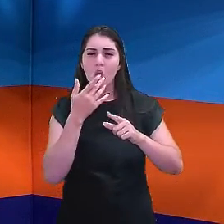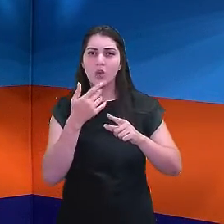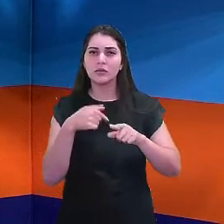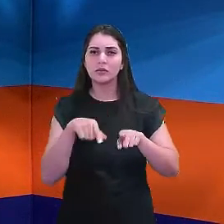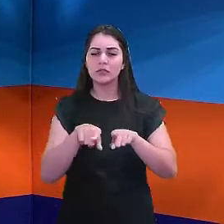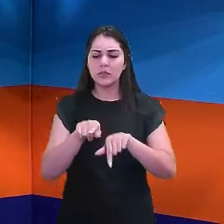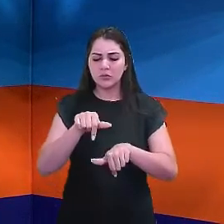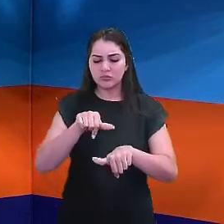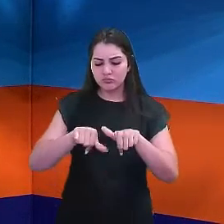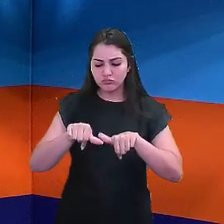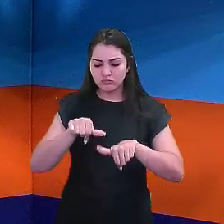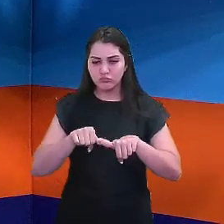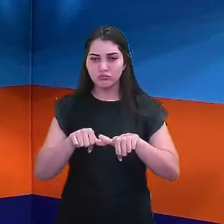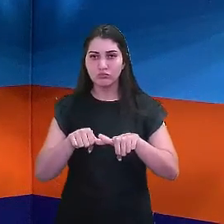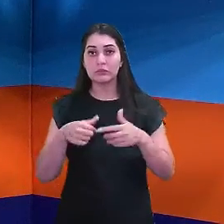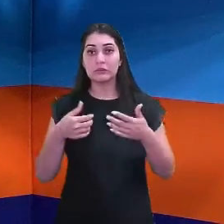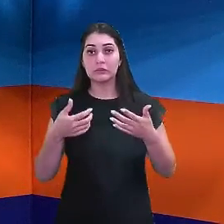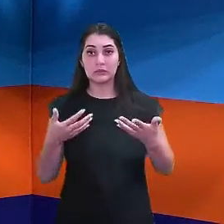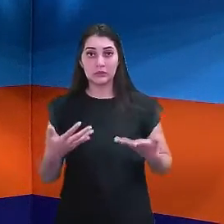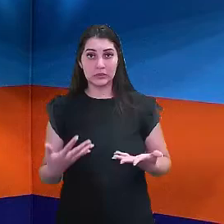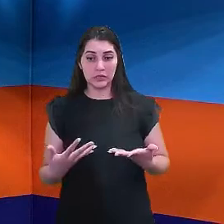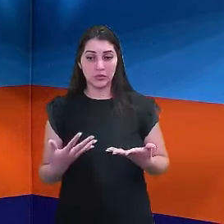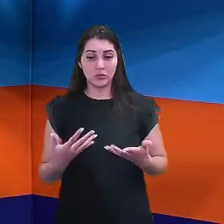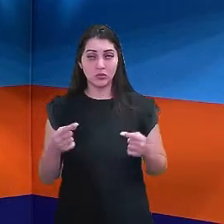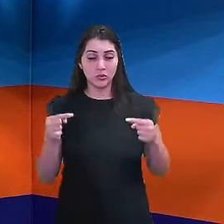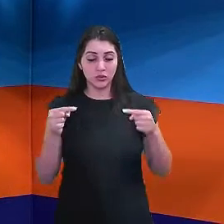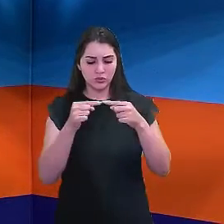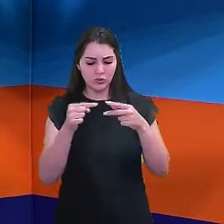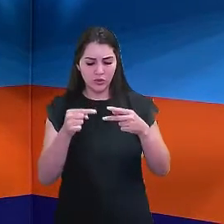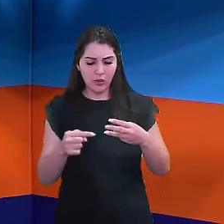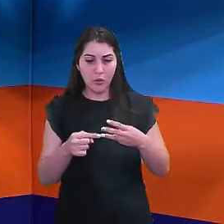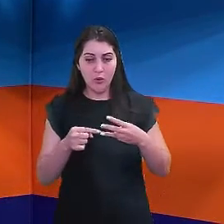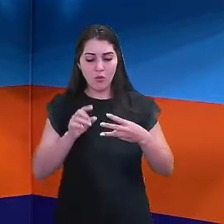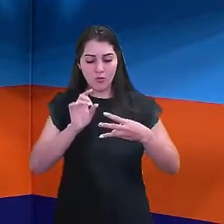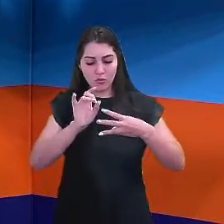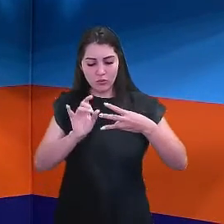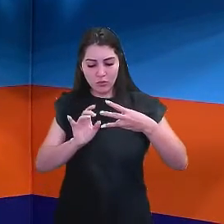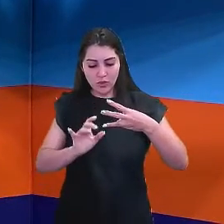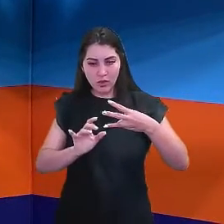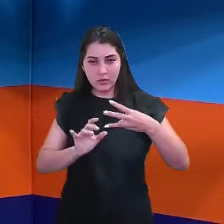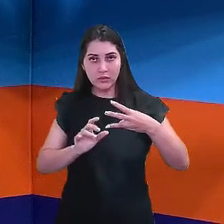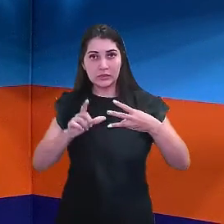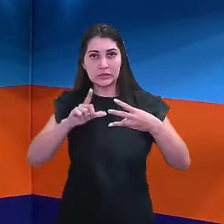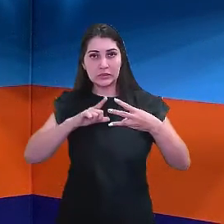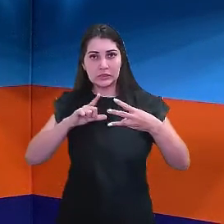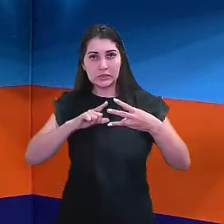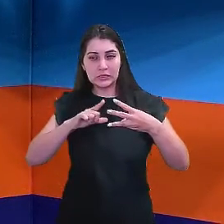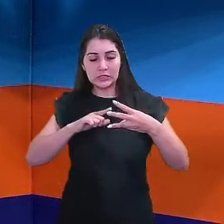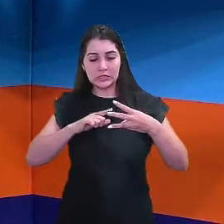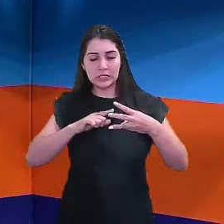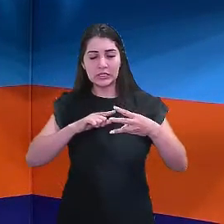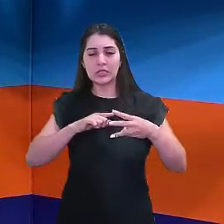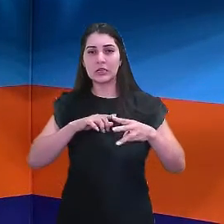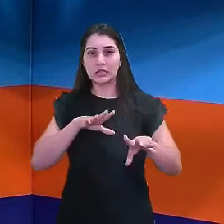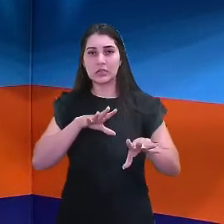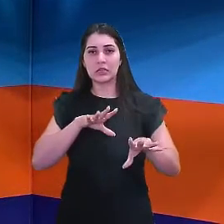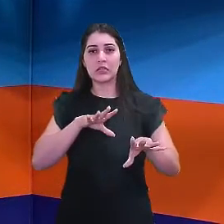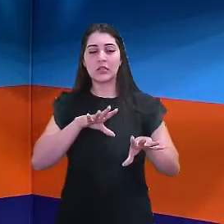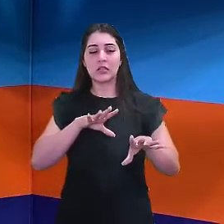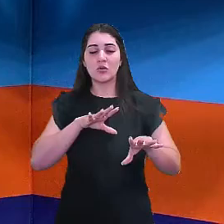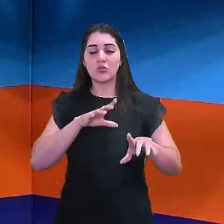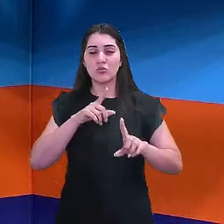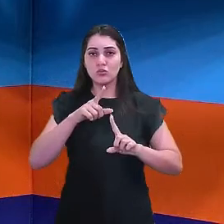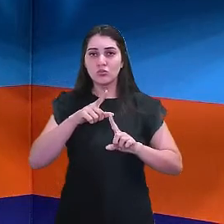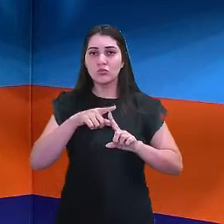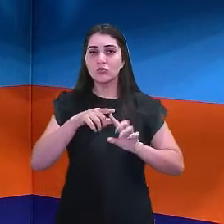muda isso também. Então, de acordo com cada camadazinha, ela tem uma função. Tá certo? Então,